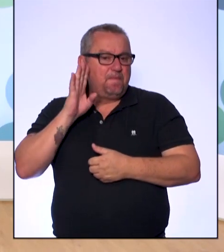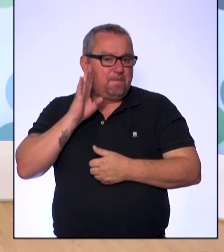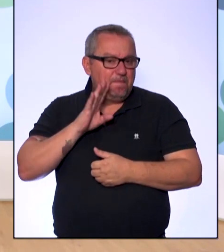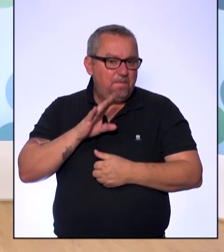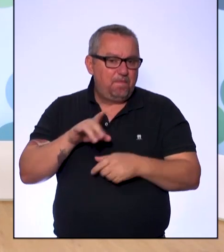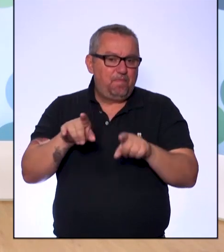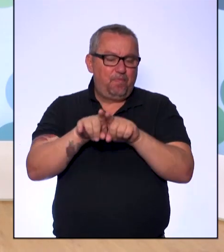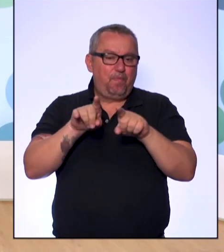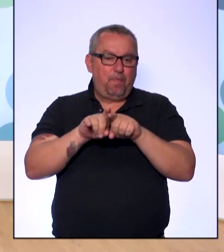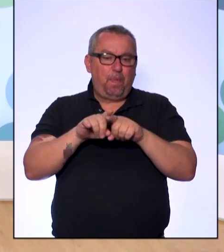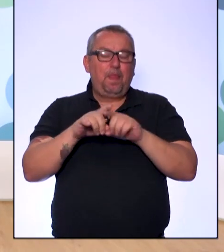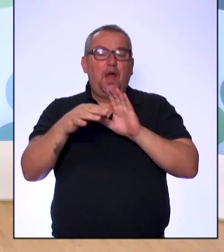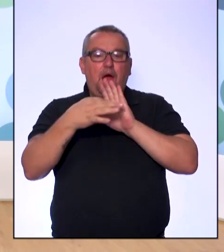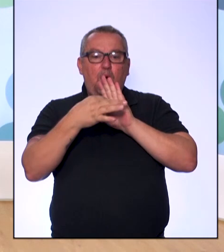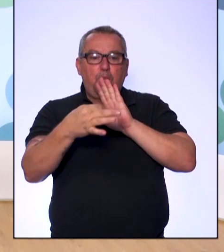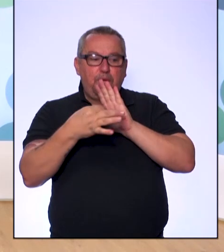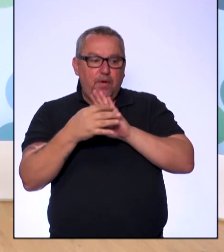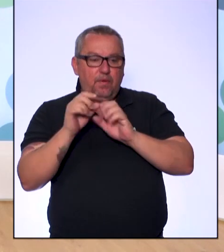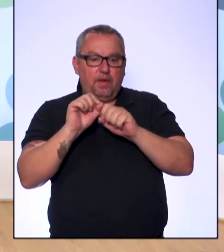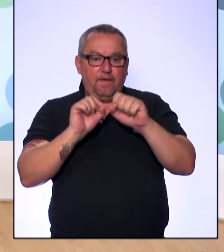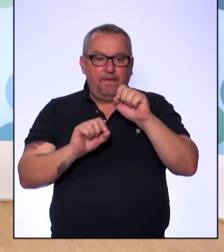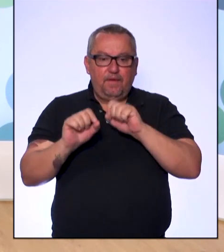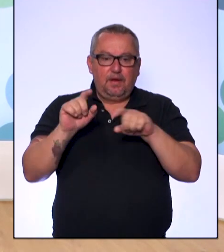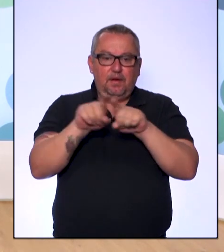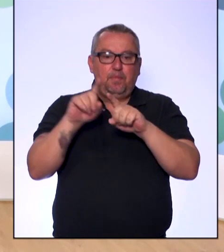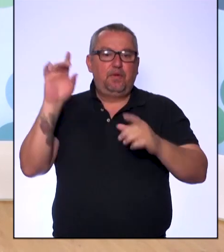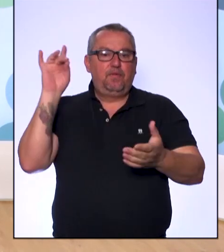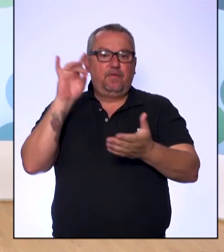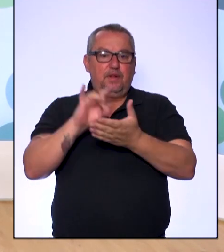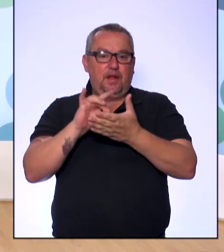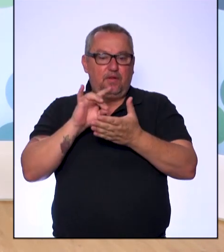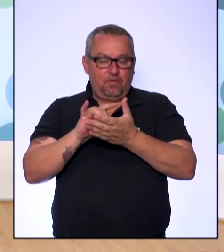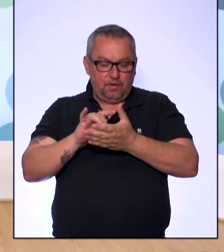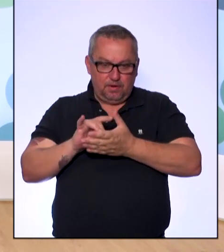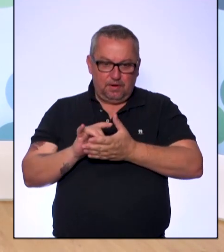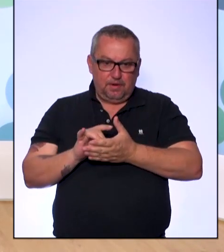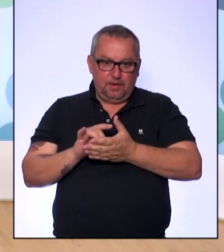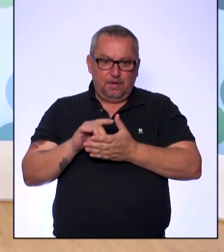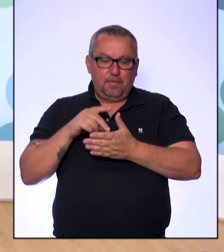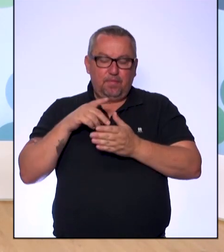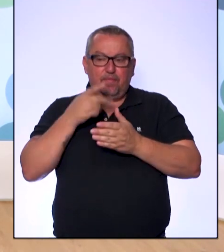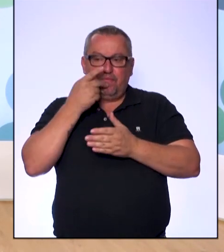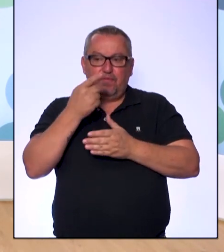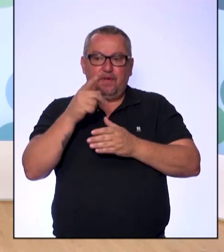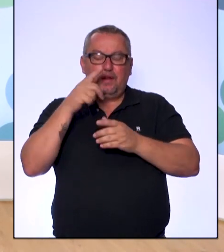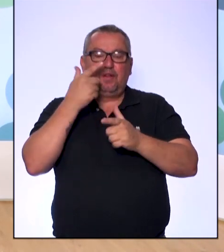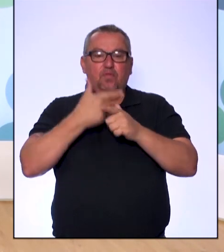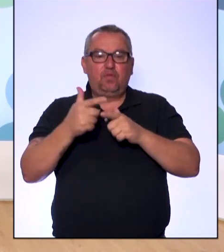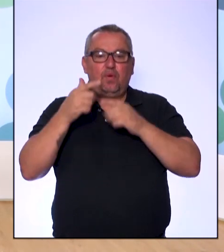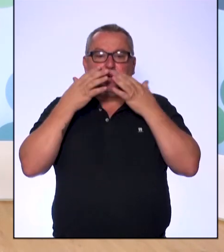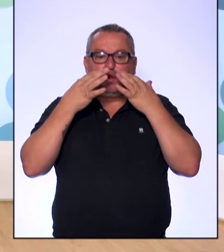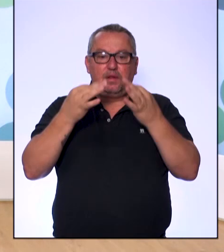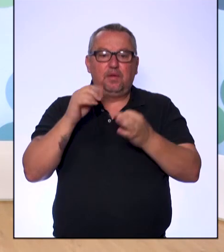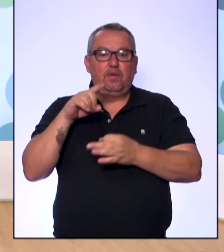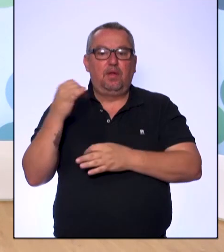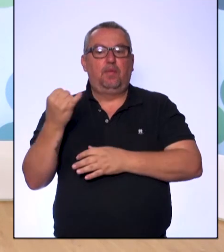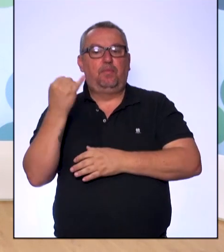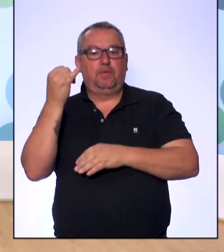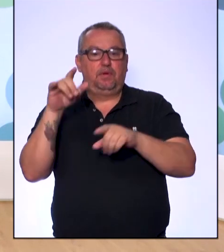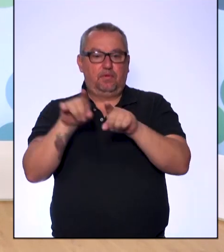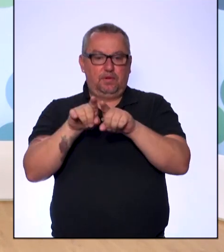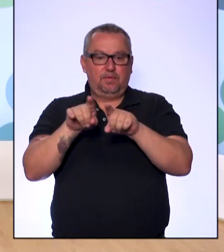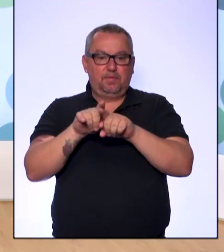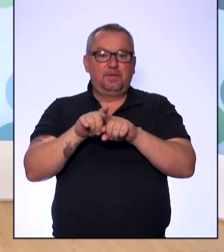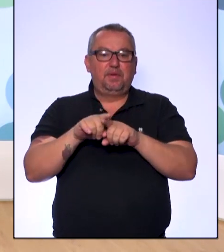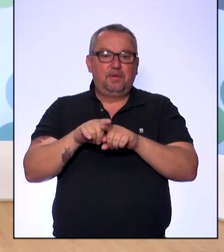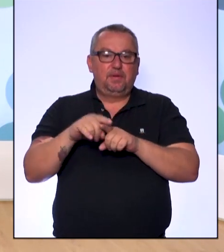o comentário, né, que foi feito, realmente, assim, acaba me chamando a atenção. Isso é muito importante. Ninguém